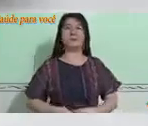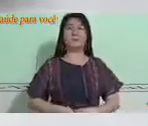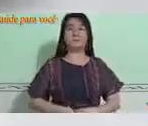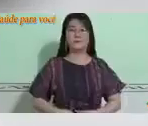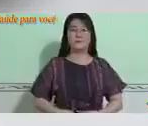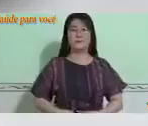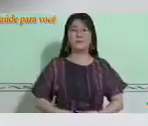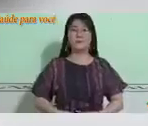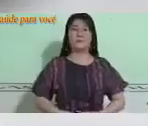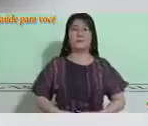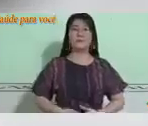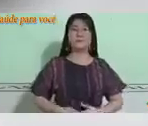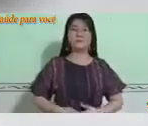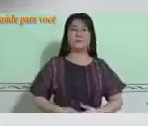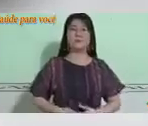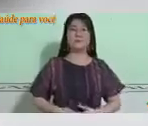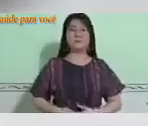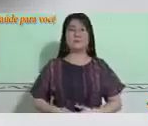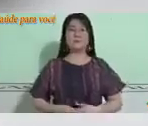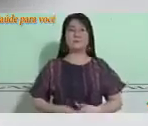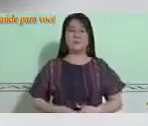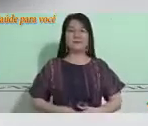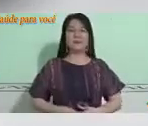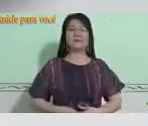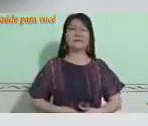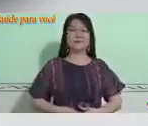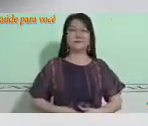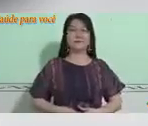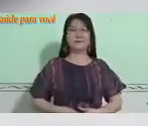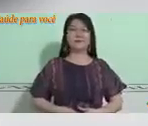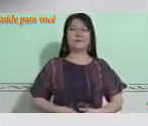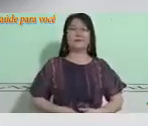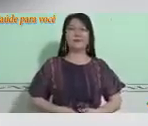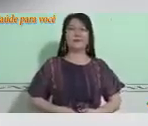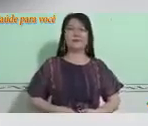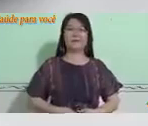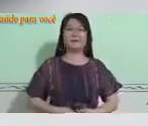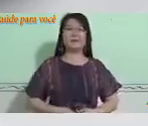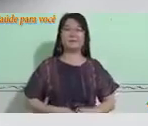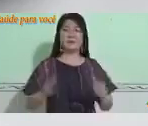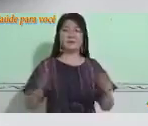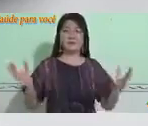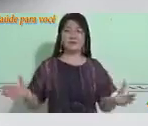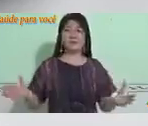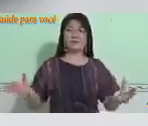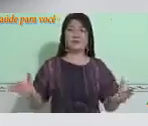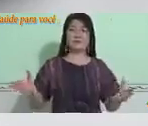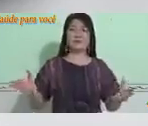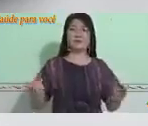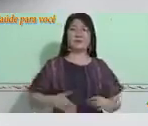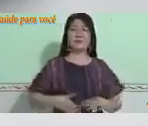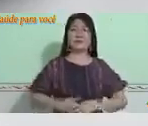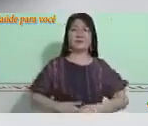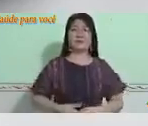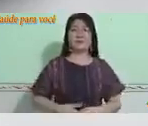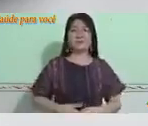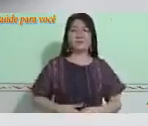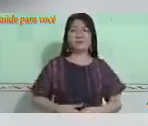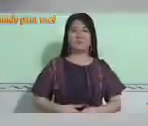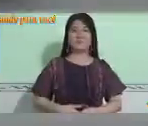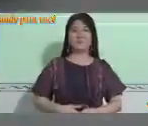Assim, vírgula, o médico deve pedir a realização de exames de sangue e ultrassom para verificar o resultado da cirurgia e